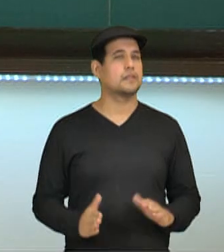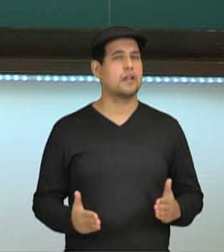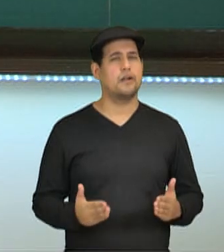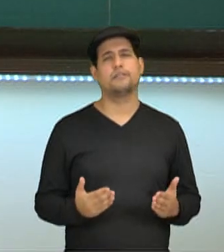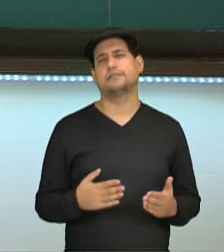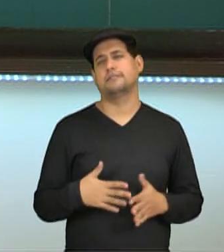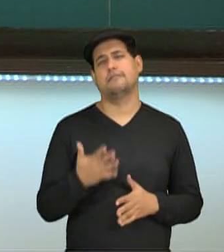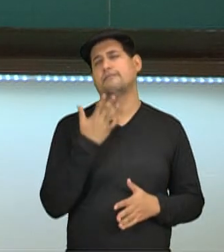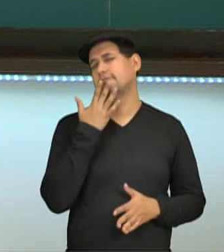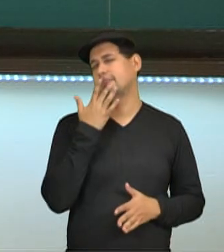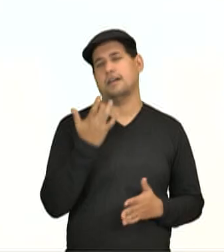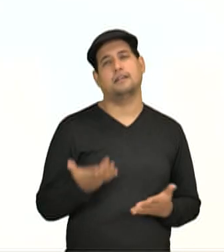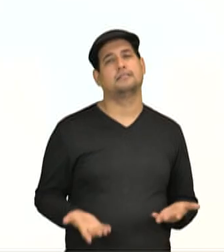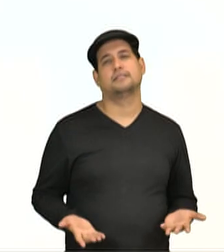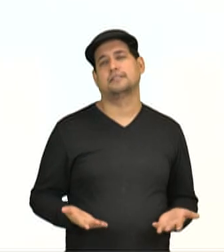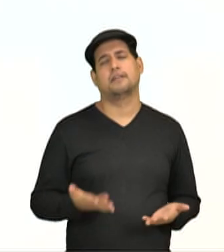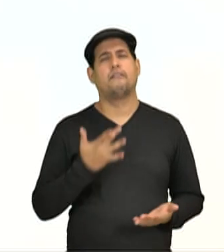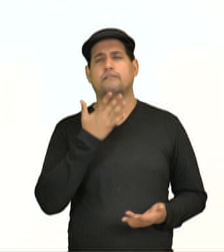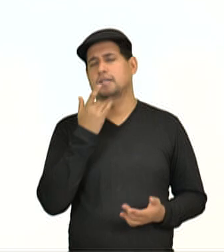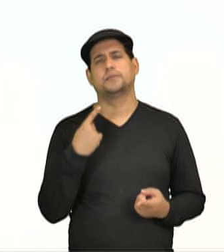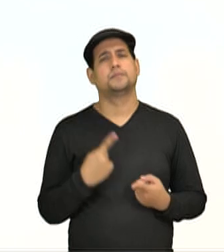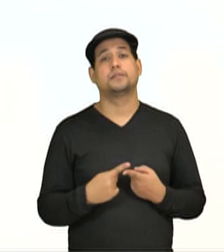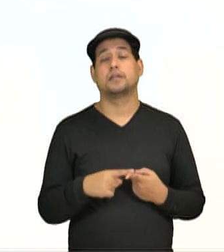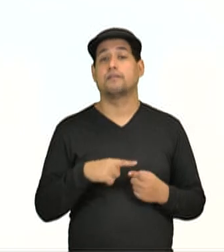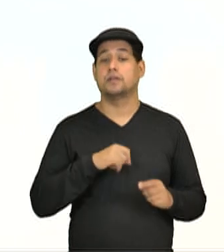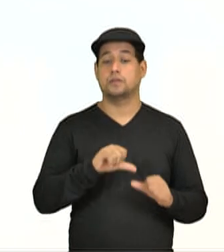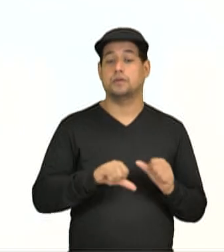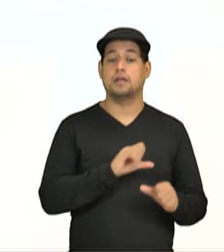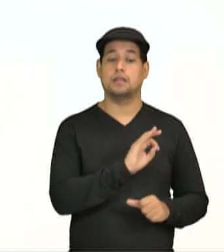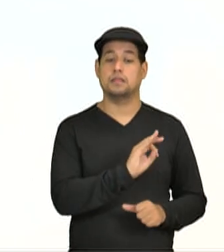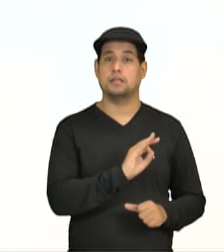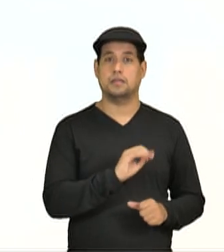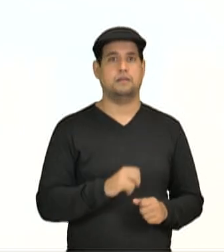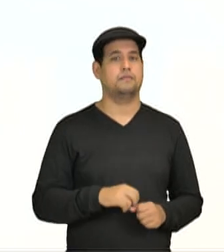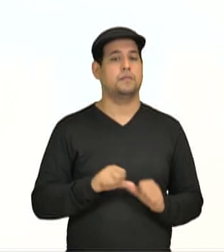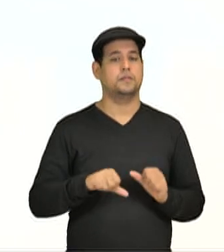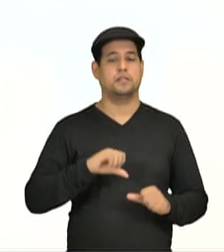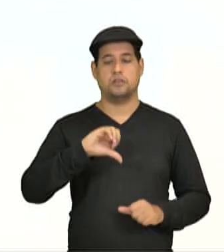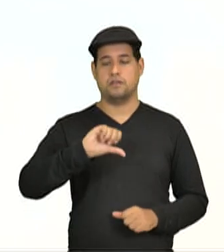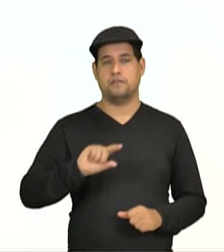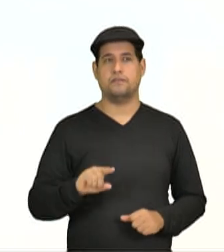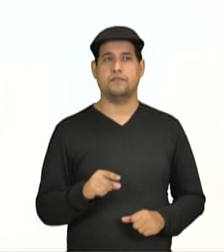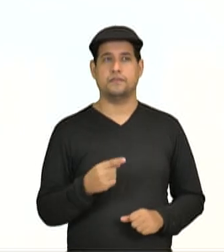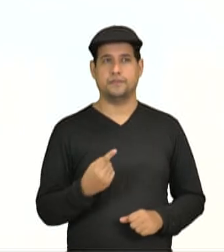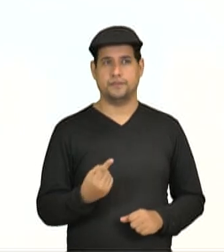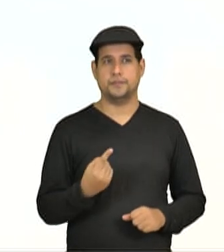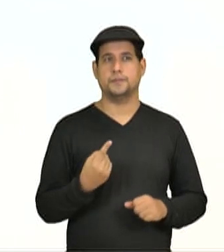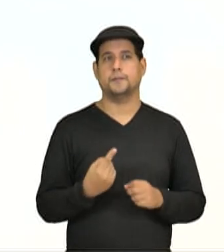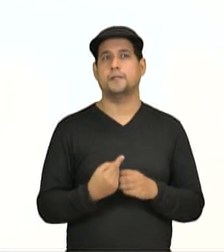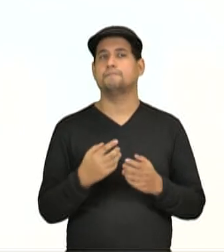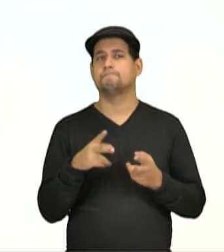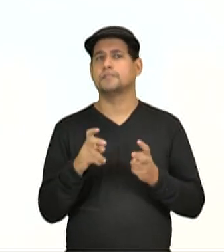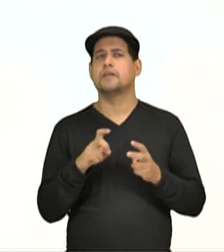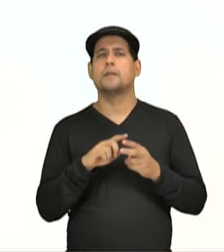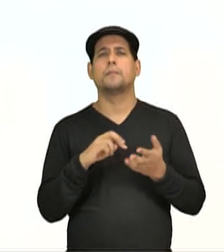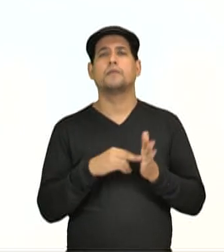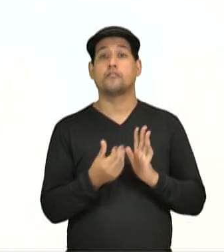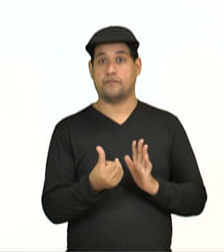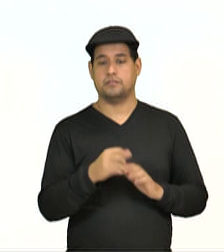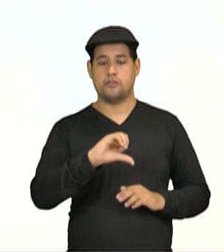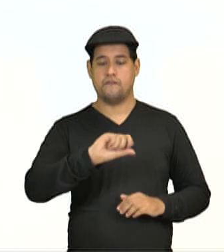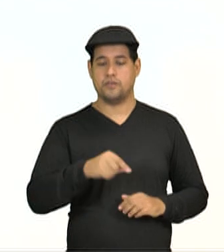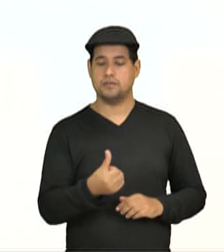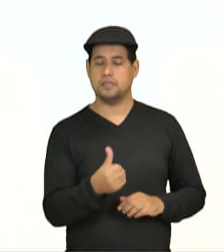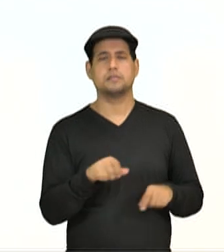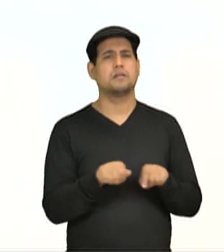agora ficou moleza, né, gente? Moleza por quê? Porque você vai trocar o t por 9,6. Então, nós vamos fazer algumas manipulações rapidinhas aqui, ó.